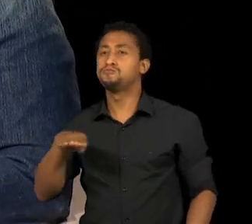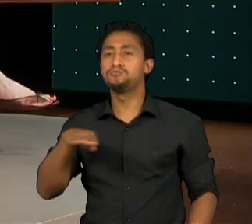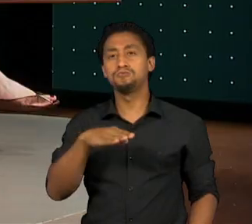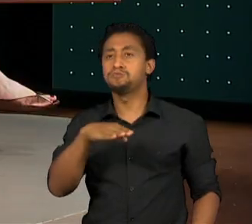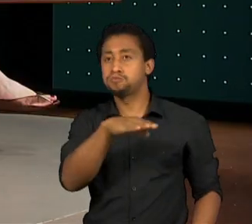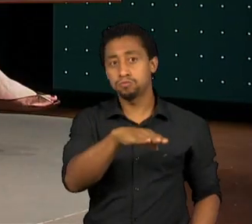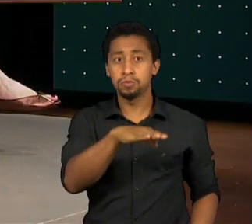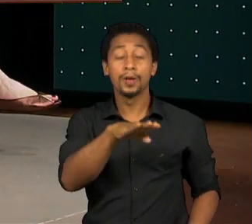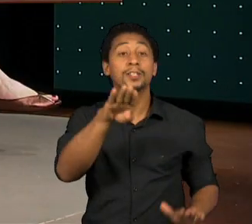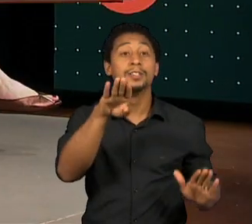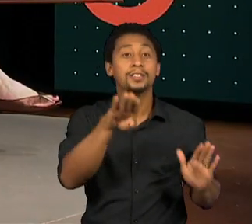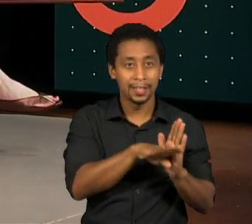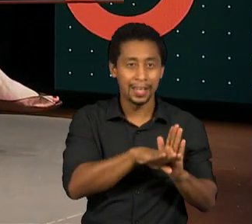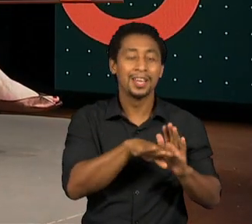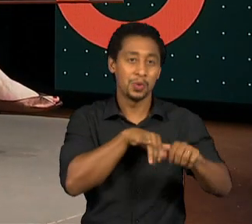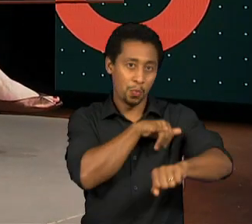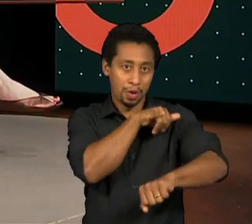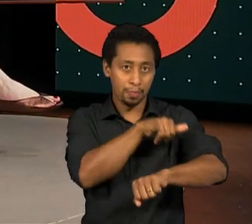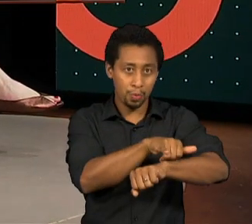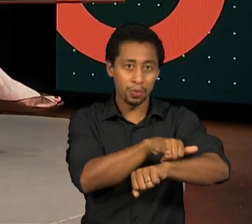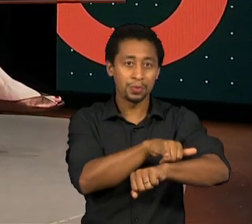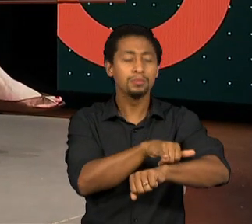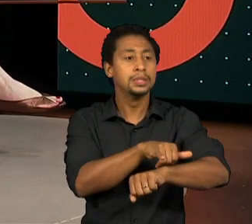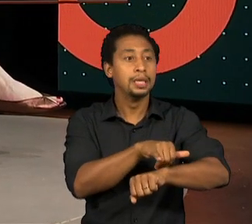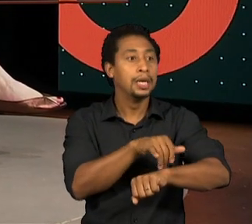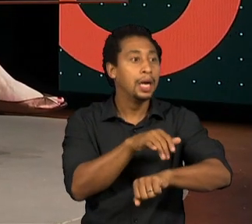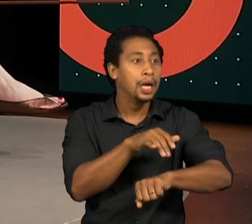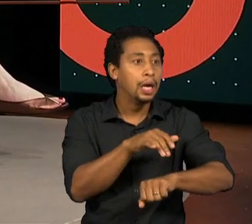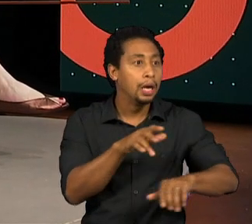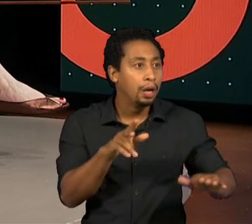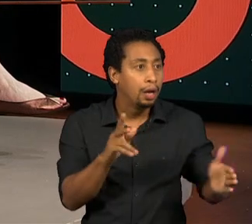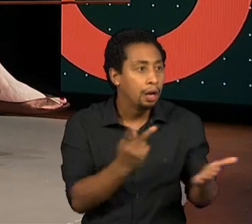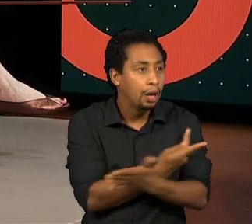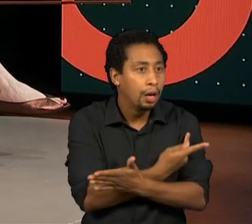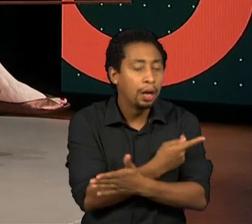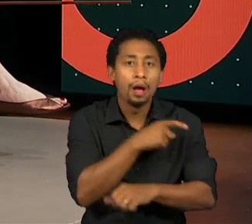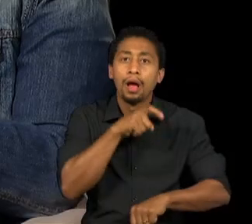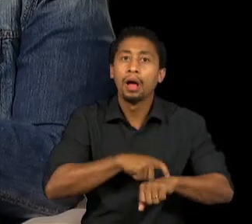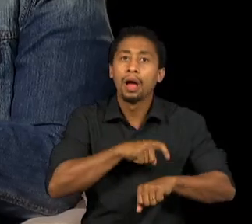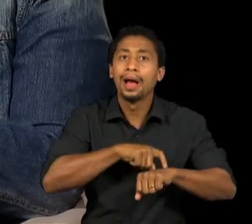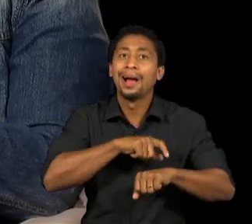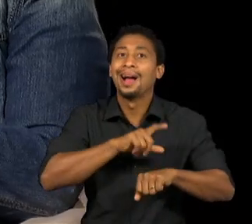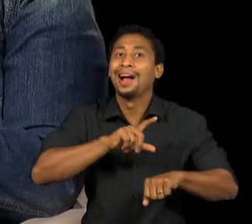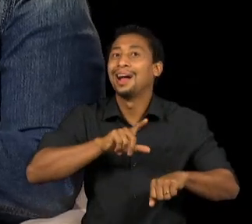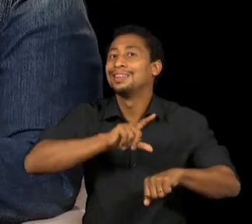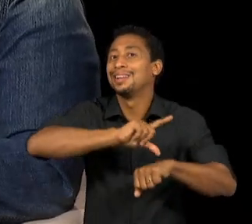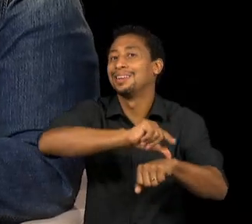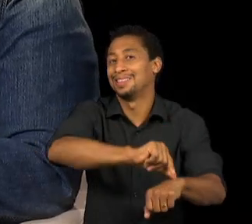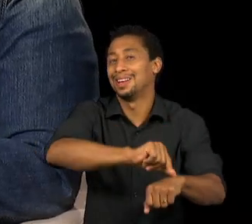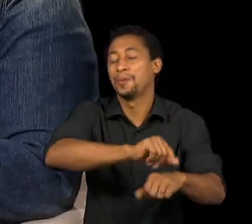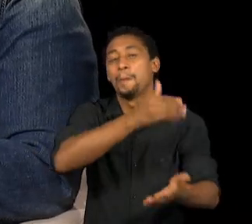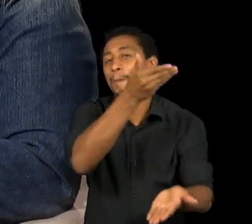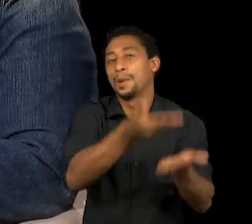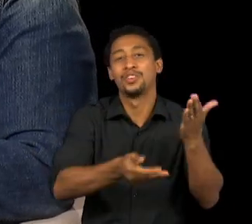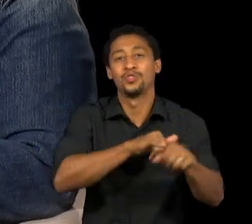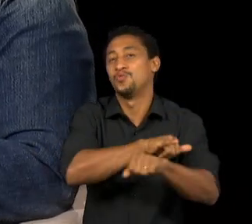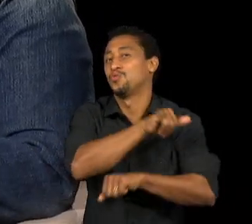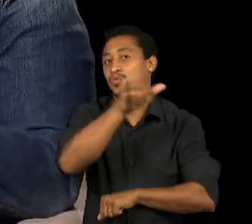saído. E aí eu tinha que esperar o voo das 7. Ou seja, eu cheguei em São Paulo às 8 e eu tinha espetáculo